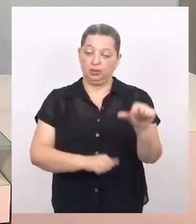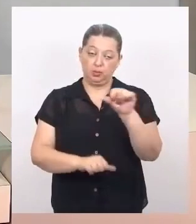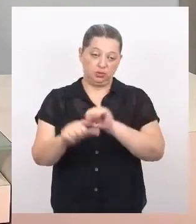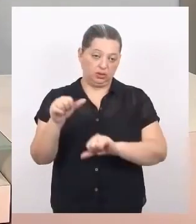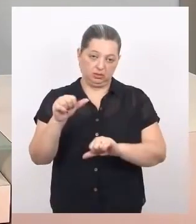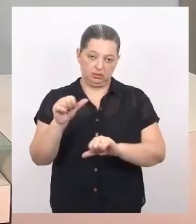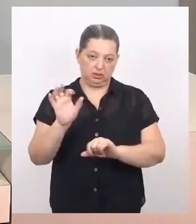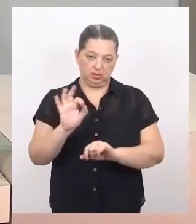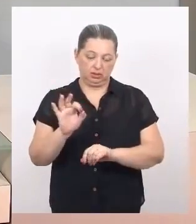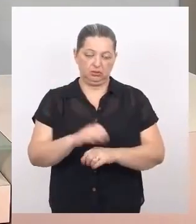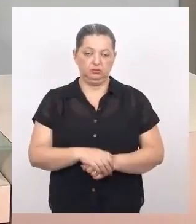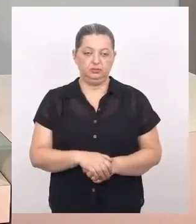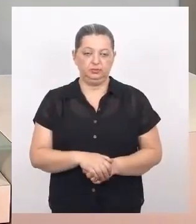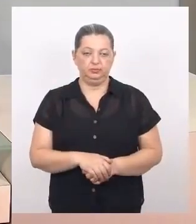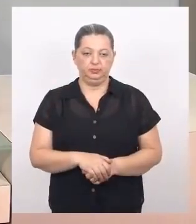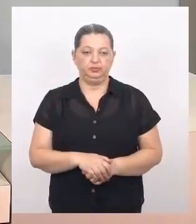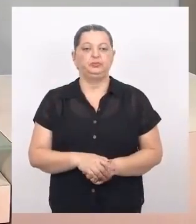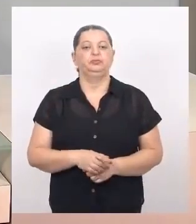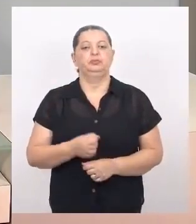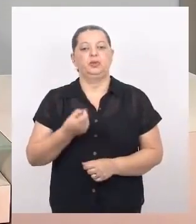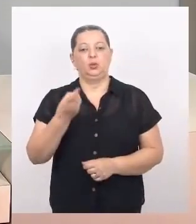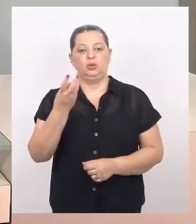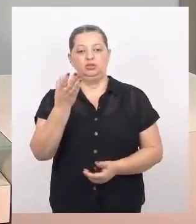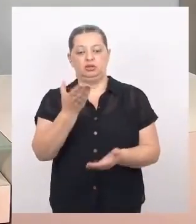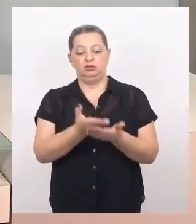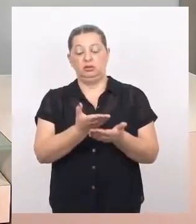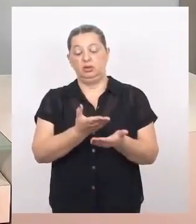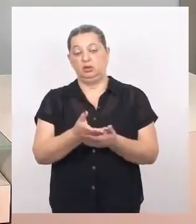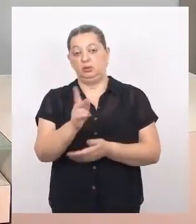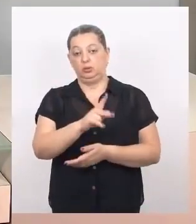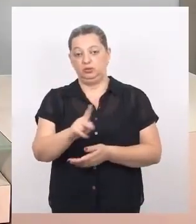isso, a quantidade de aulas do professor.